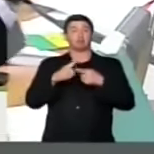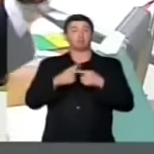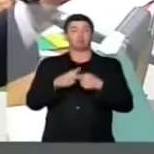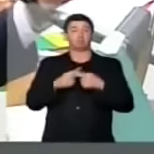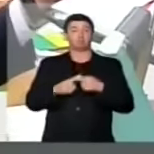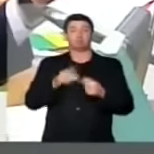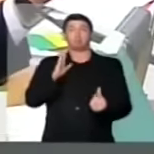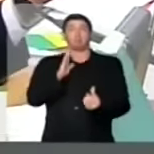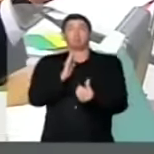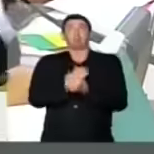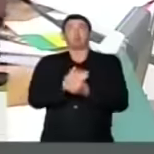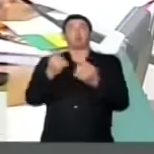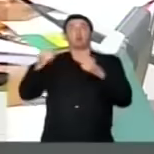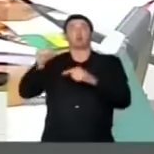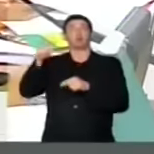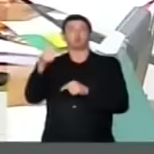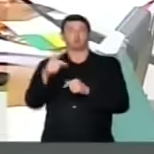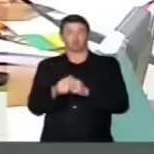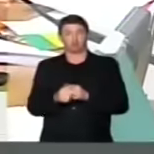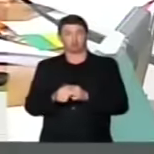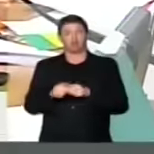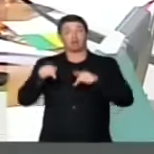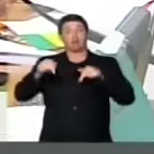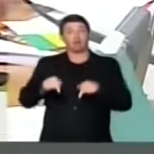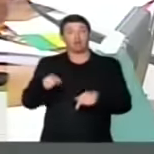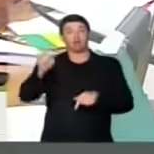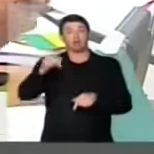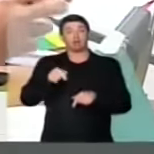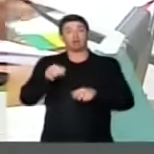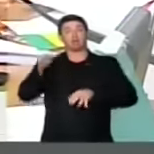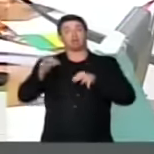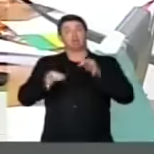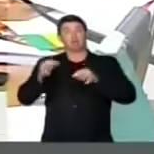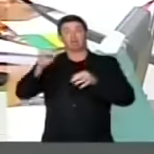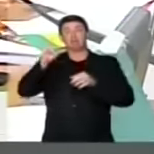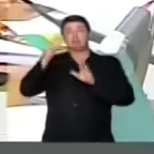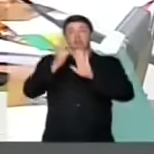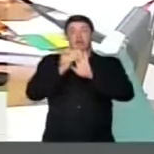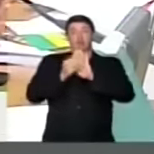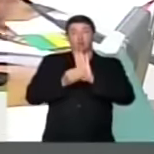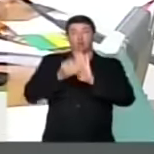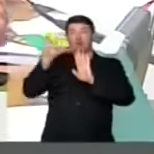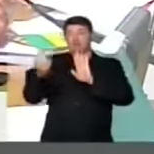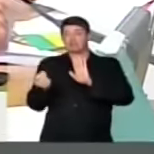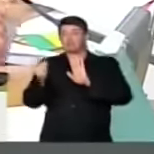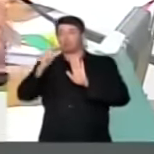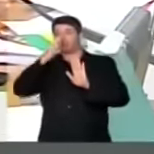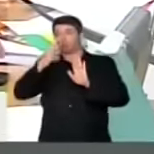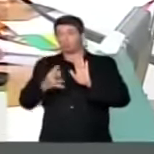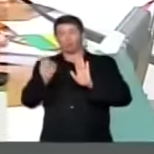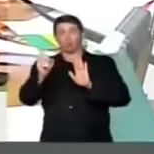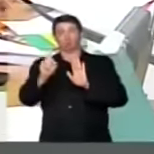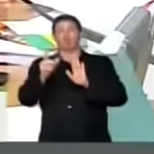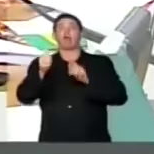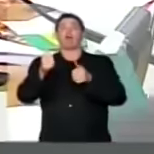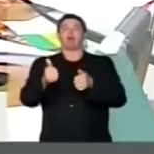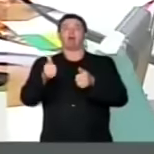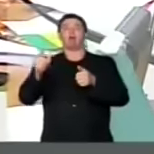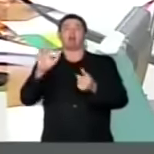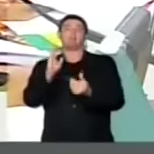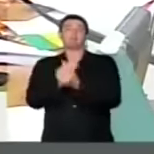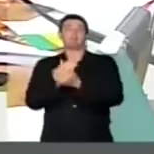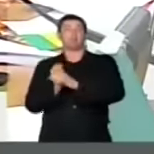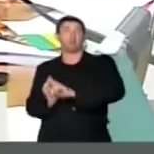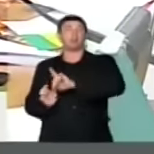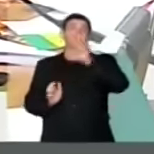tem um processo contra ela. O que está em jogo é um juízo se admitimos ou não a denúncia, para daí sim, ela ser processada